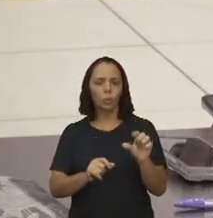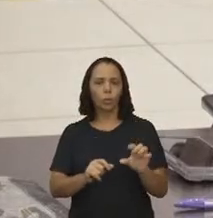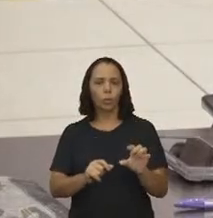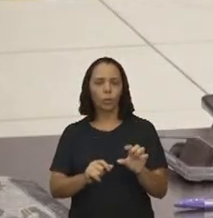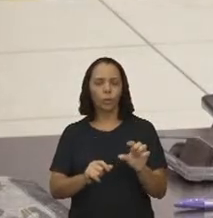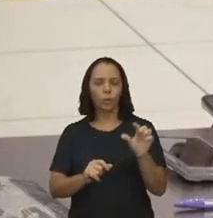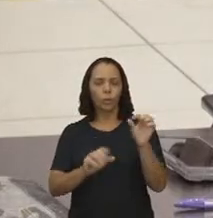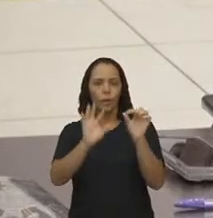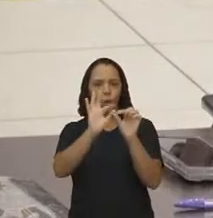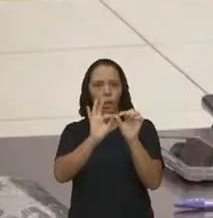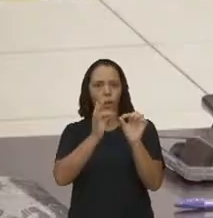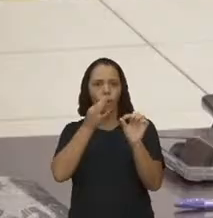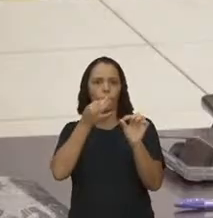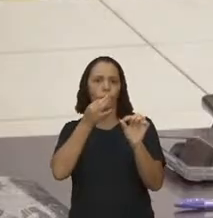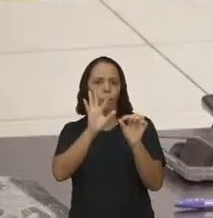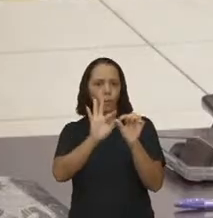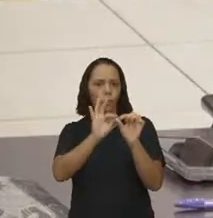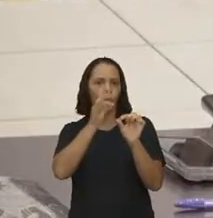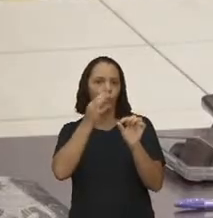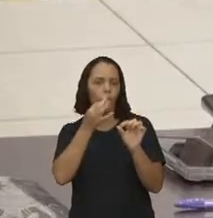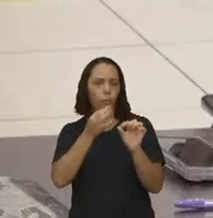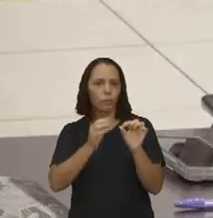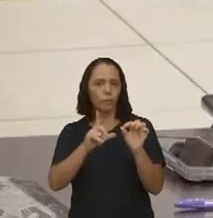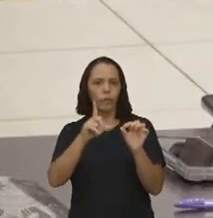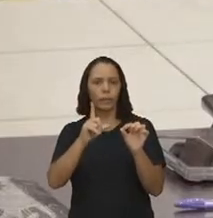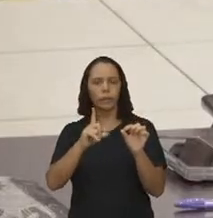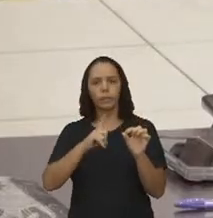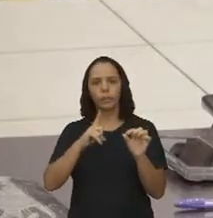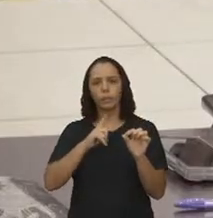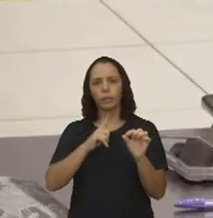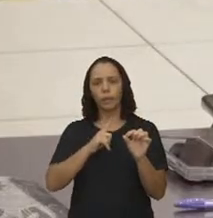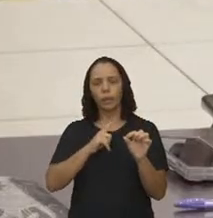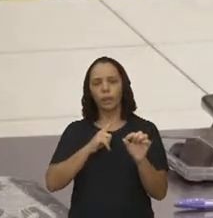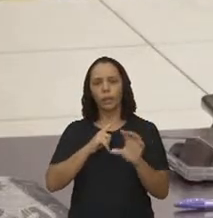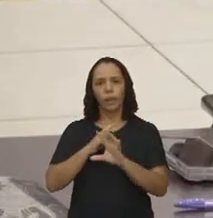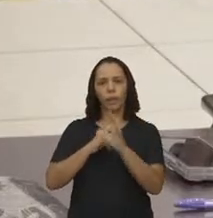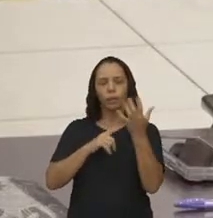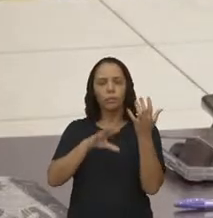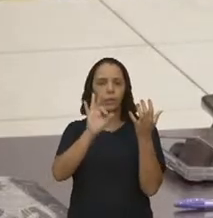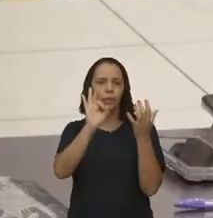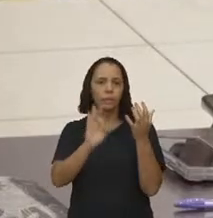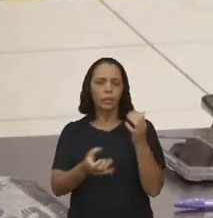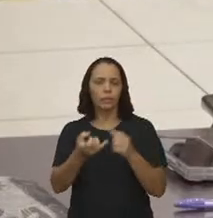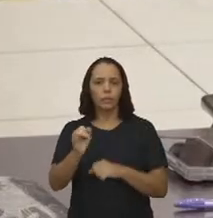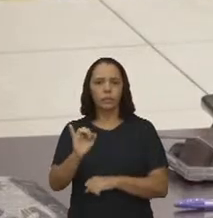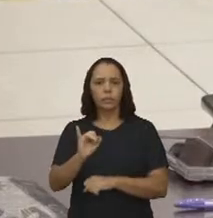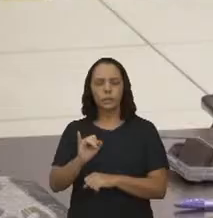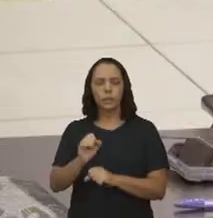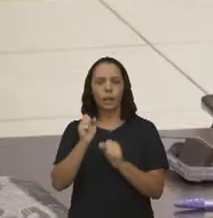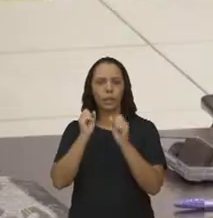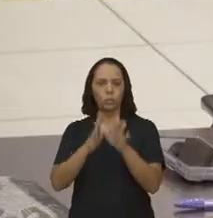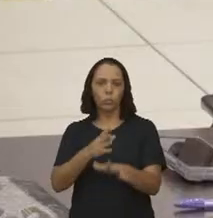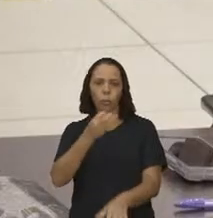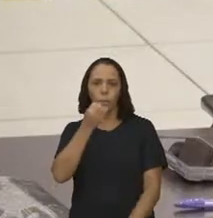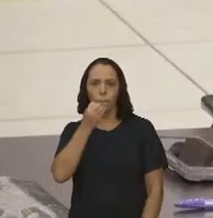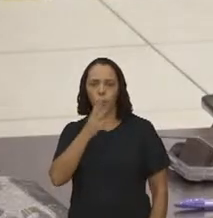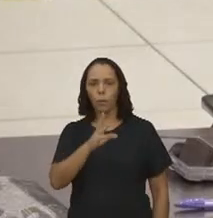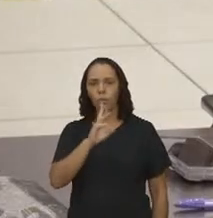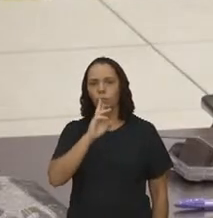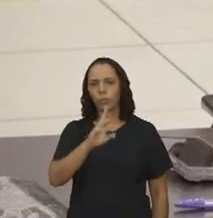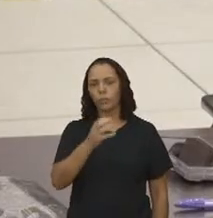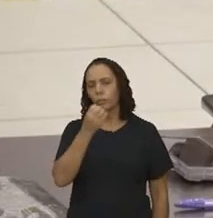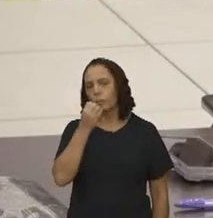espinheiros. Então, se a gente plantar boas sementes, você pode ter certeza que a gente vai colher bons frutos. E é isso que nós estamos fazendo nessa casa hoje.